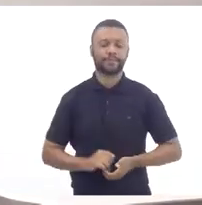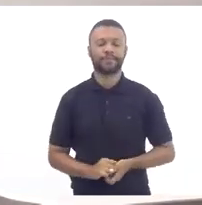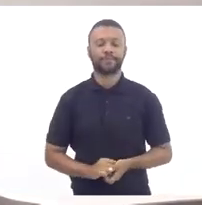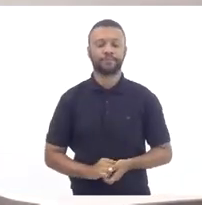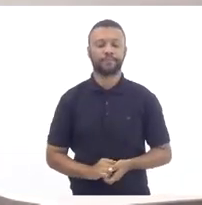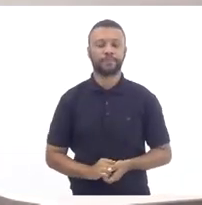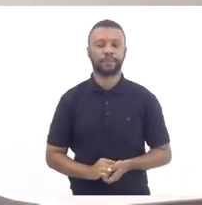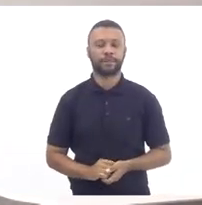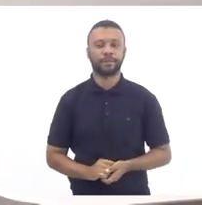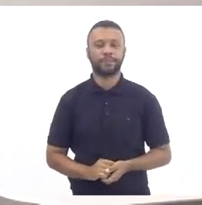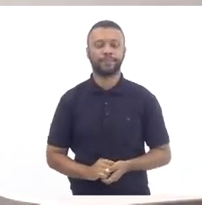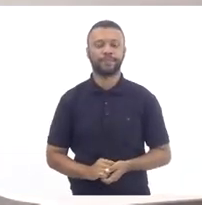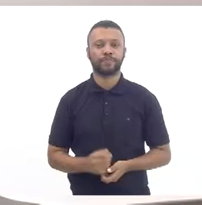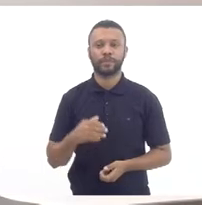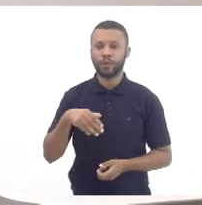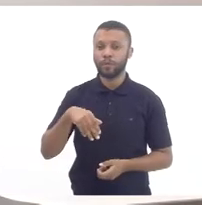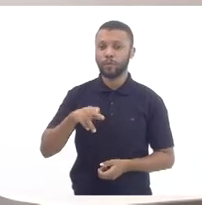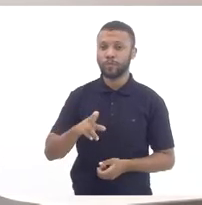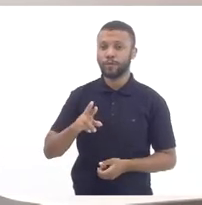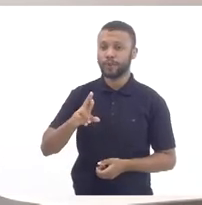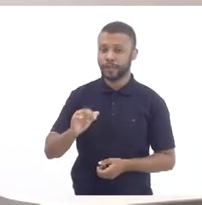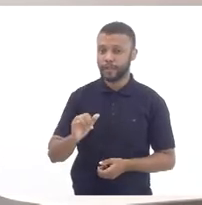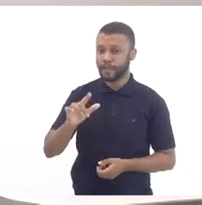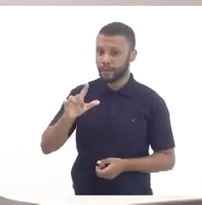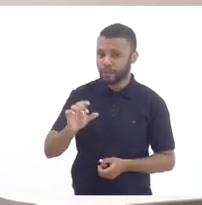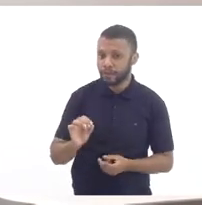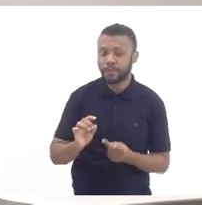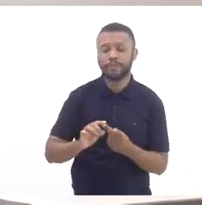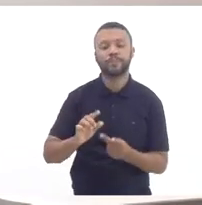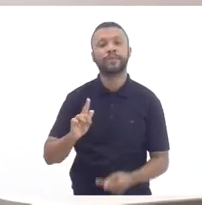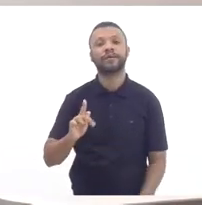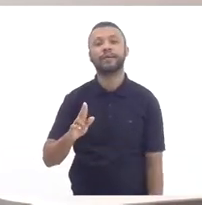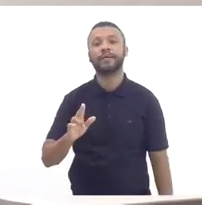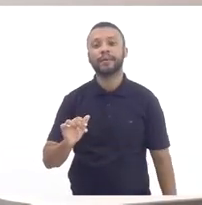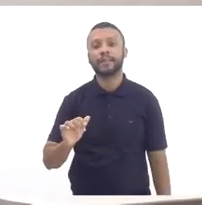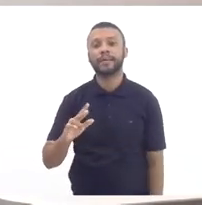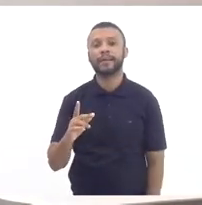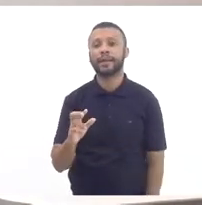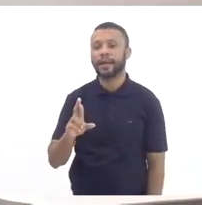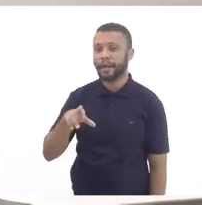da secretaria, o Murilo, Guilherme,